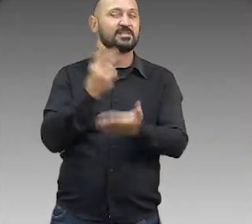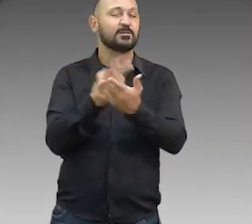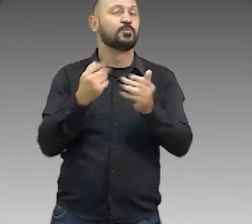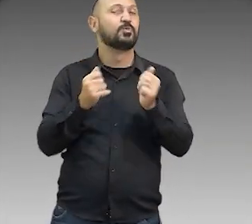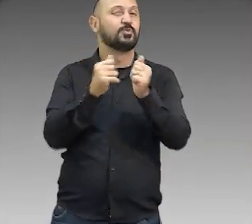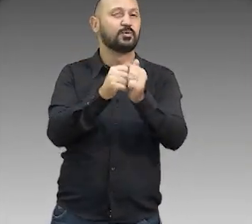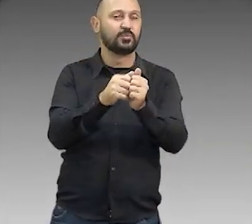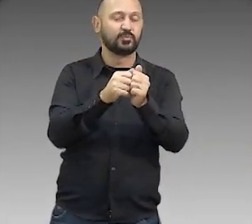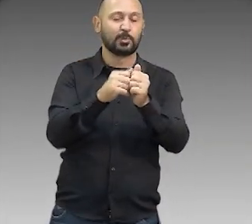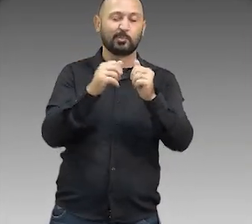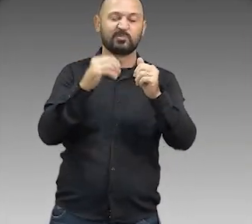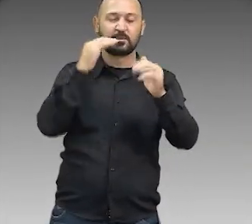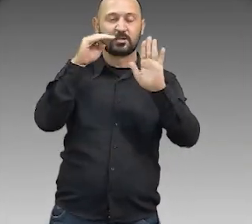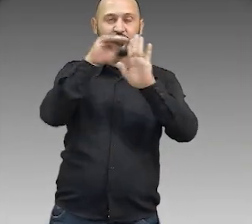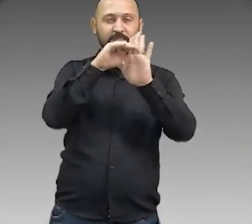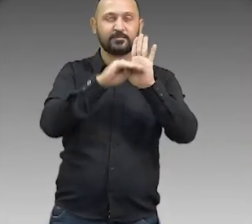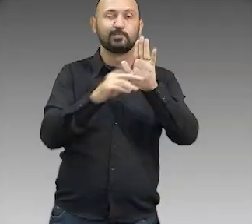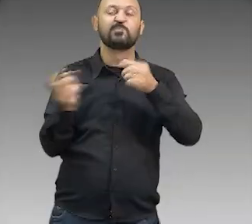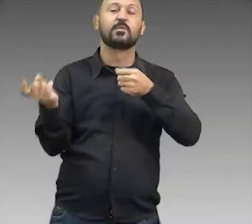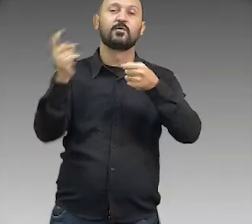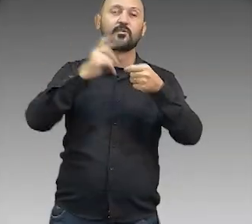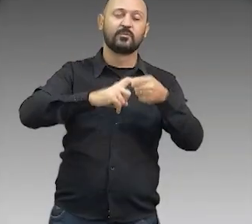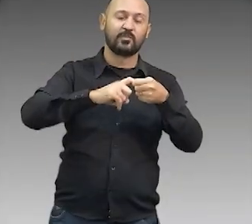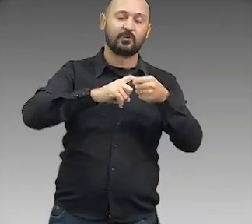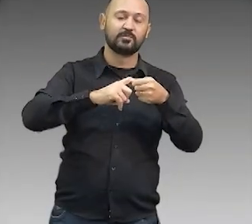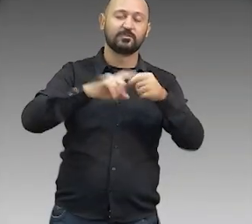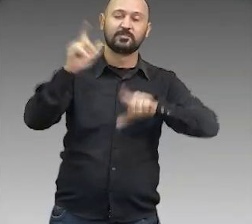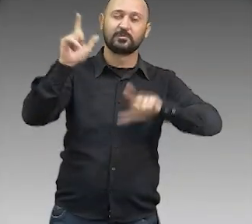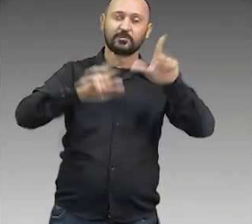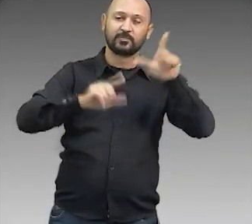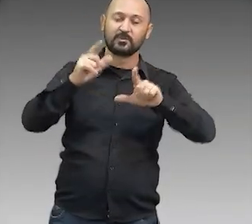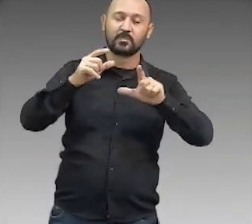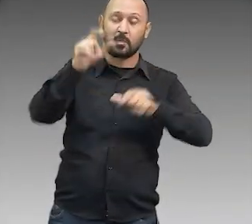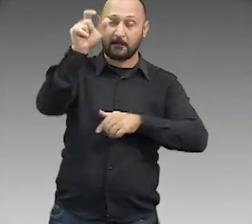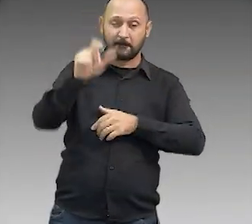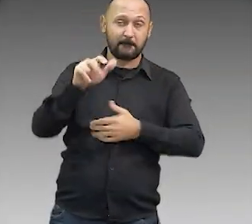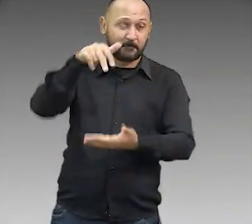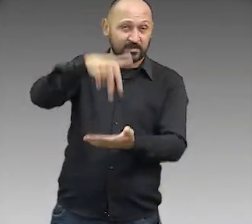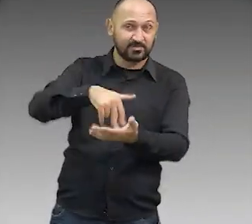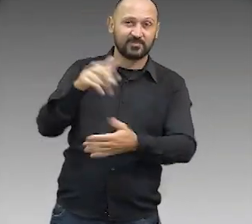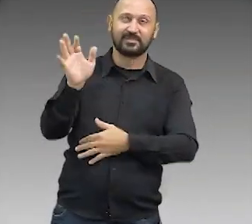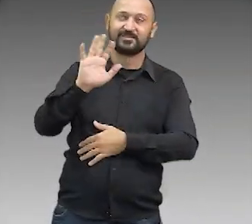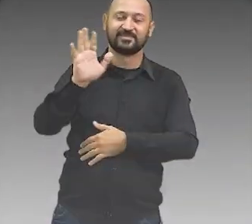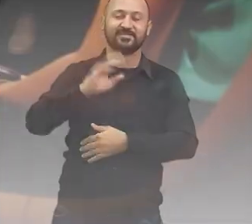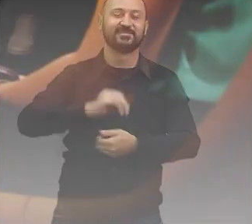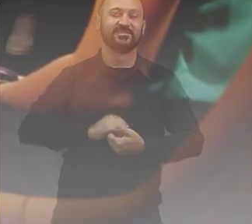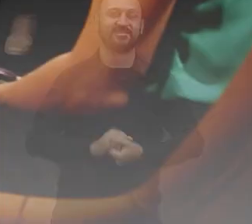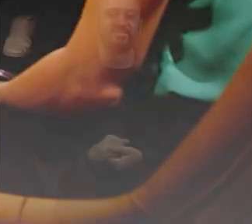programação. E eu volto no próximo programa com uma nova personalidade. Até a próxima. Tchau, tchau.